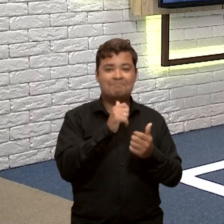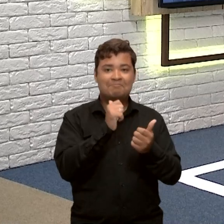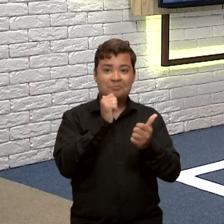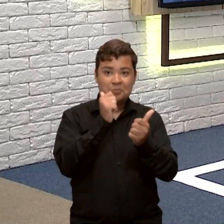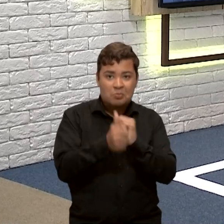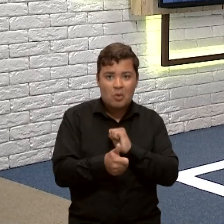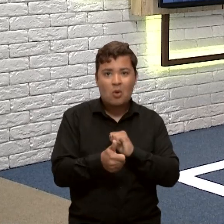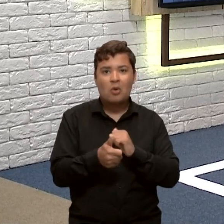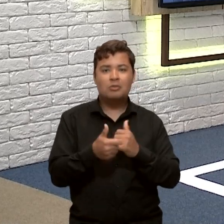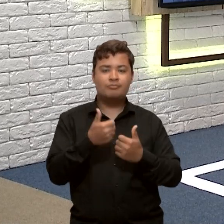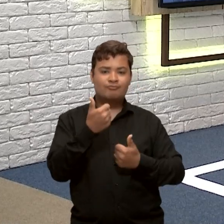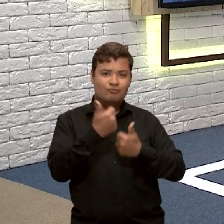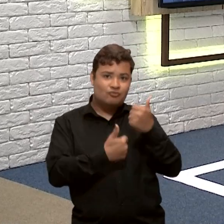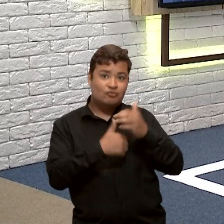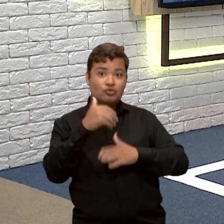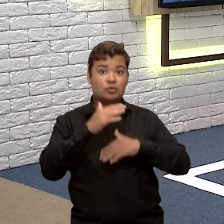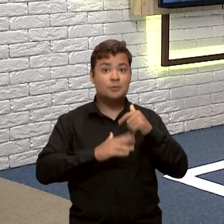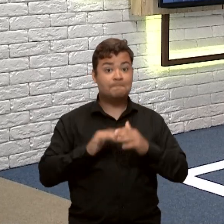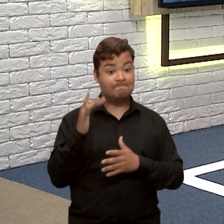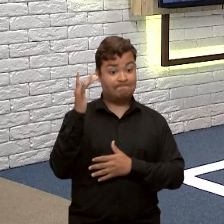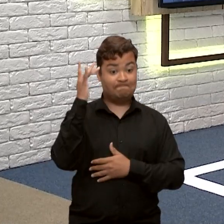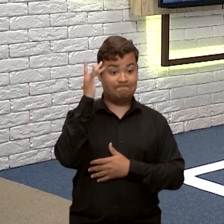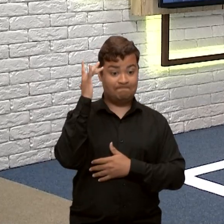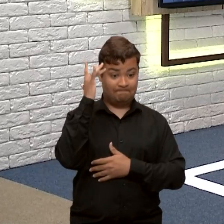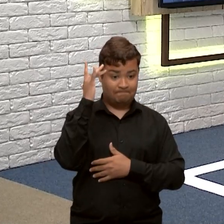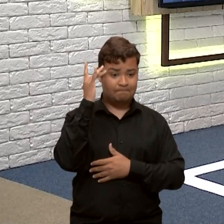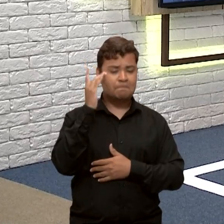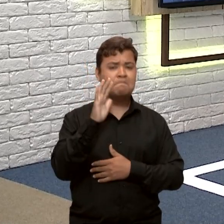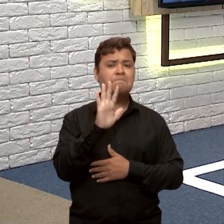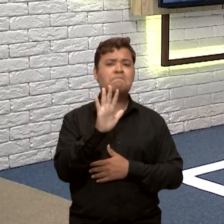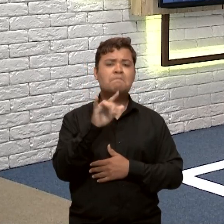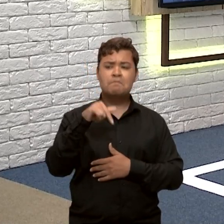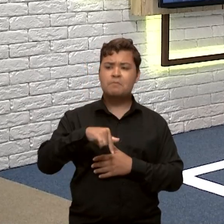Qual formação que tem? A gente fala mais especificamente,